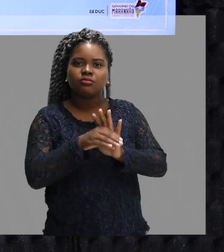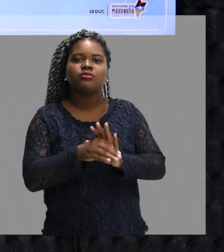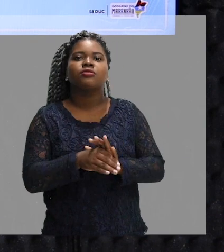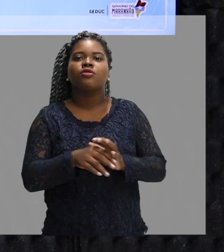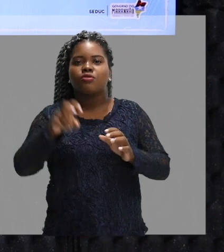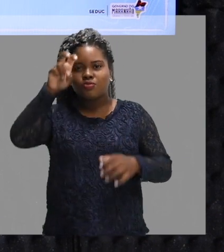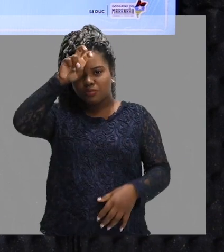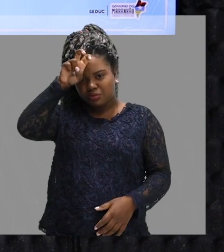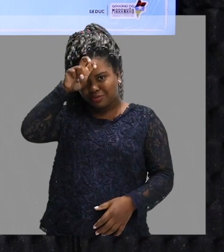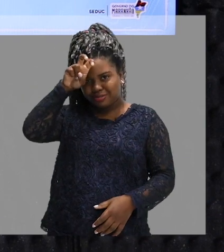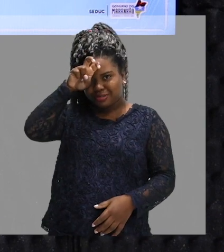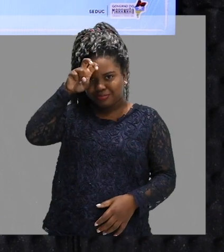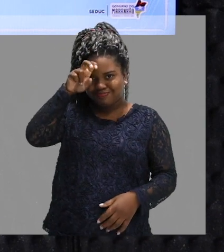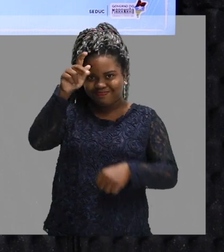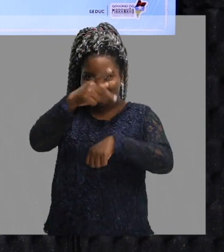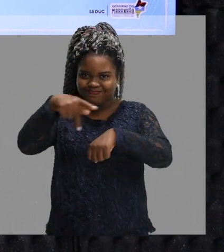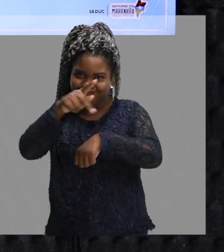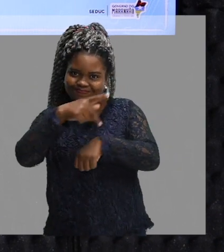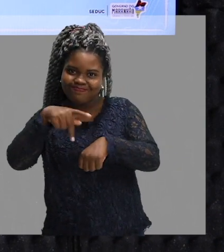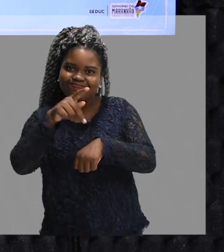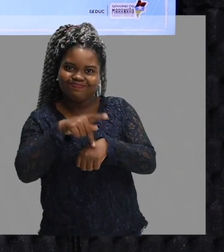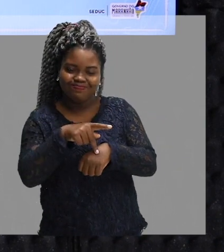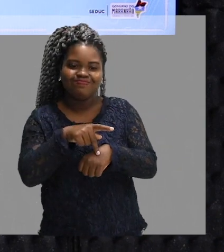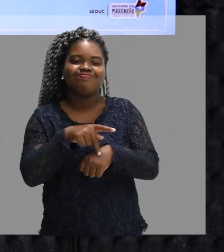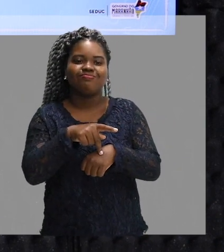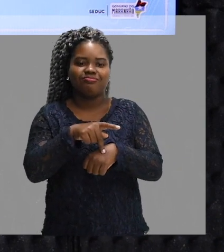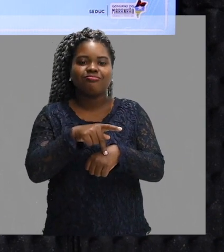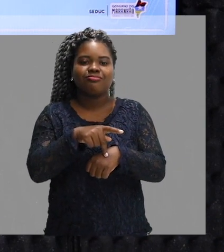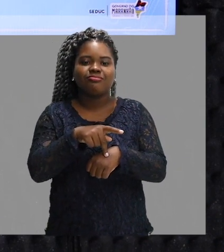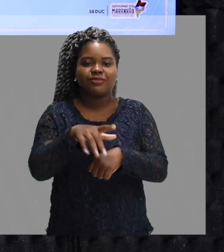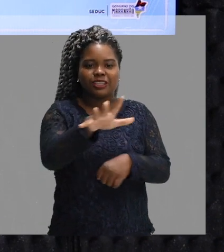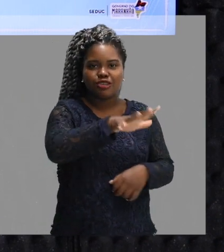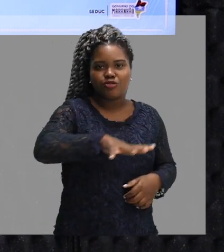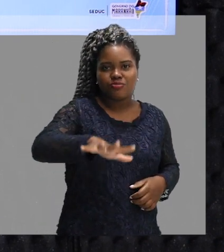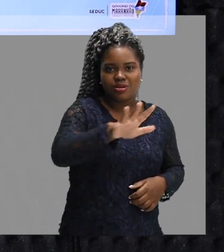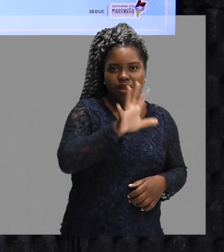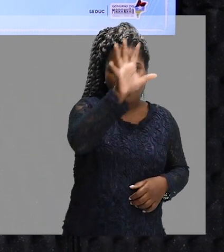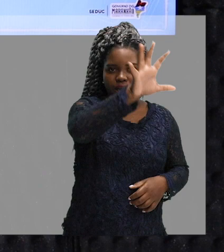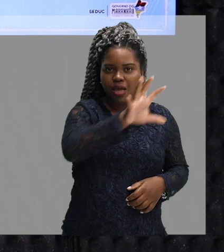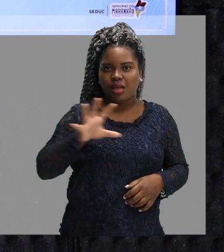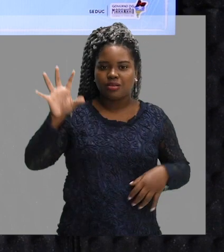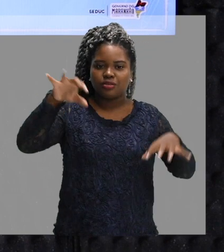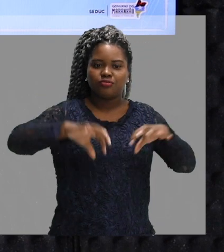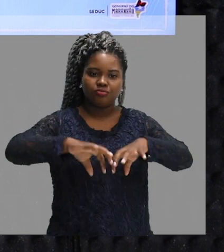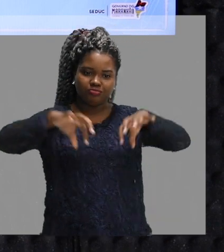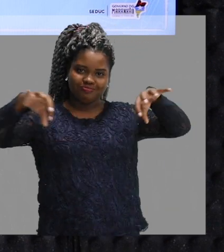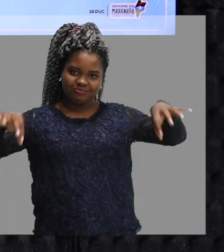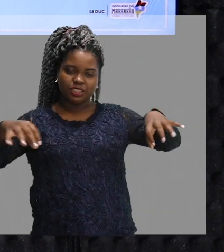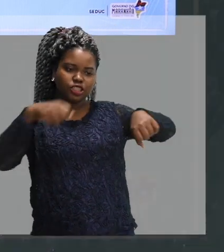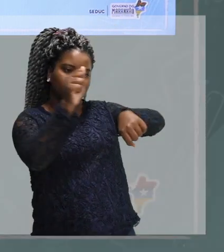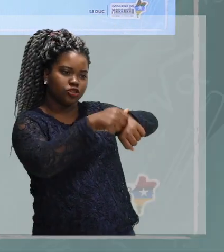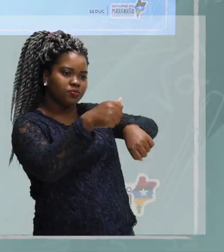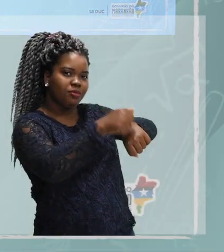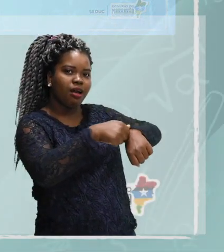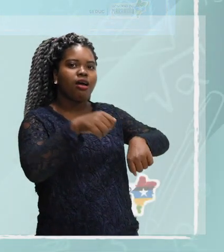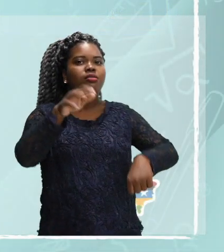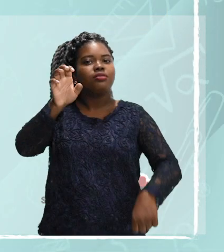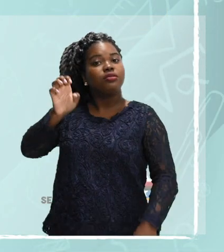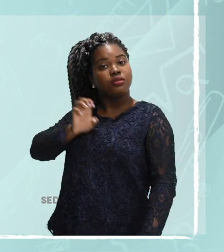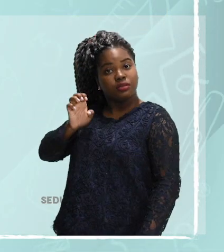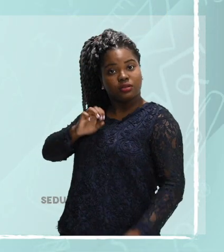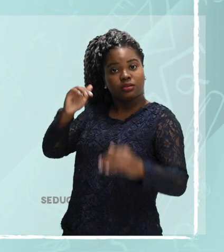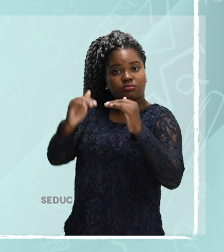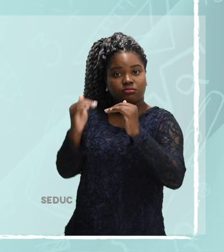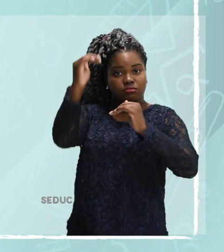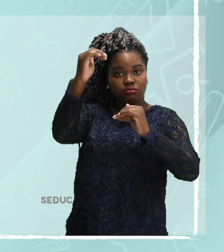civilização que era muito divisória. Divisória como, professor? Quem era pobre, quem era da classe média, intermediária, e quem era rico, era rico. Ninguém